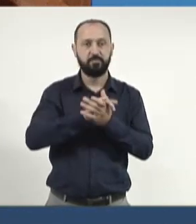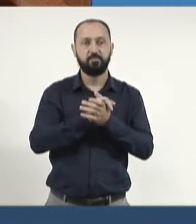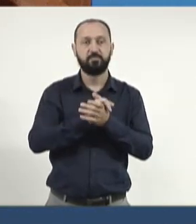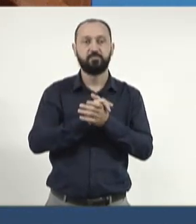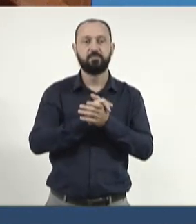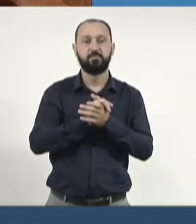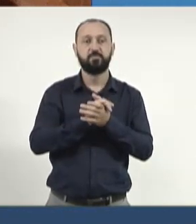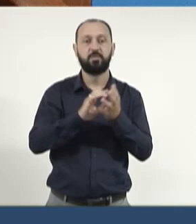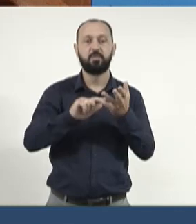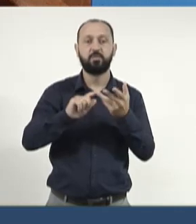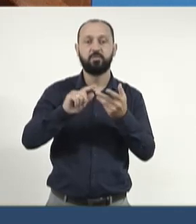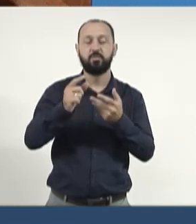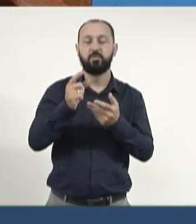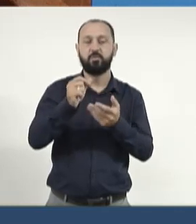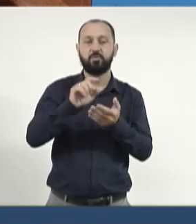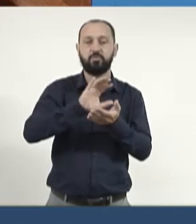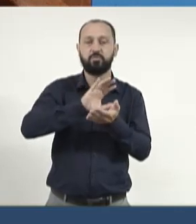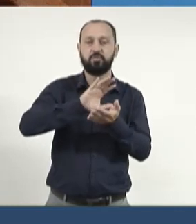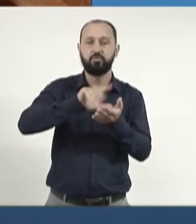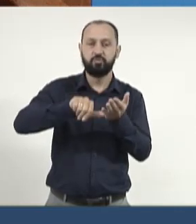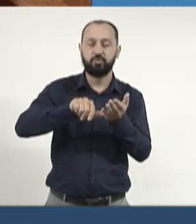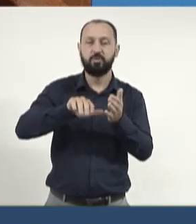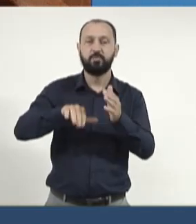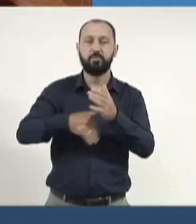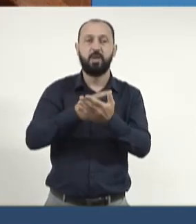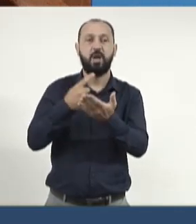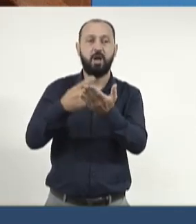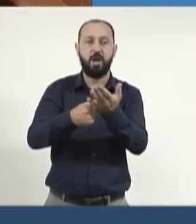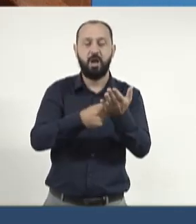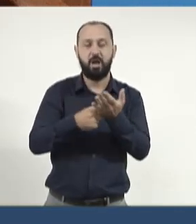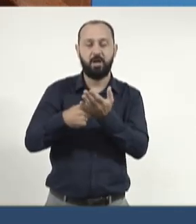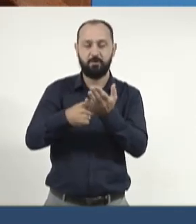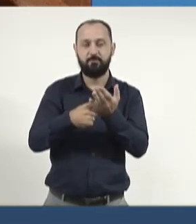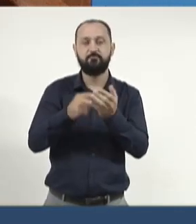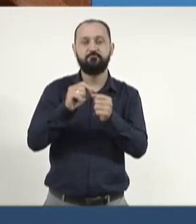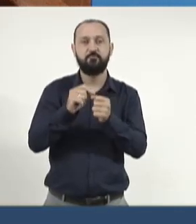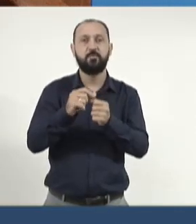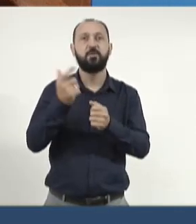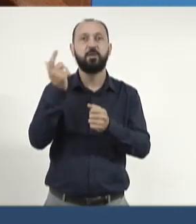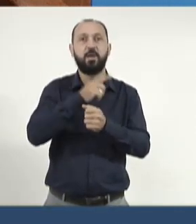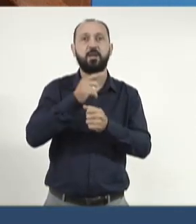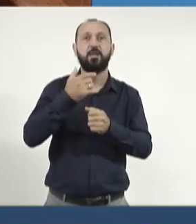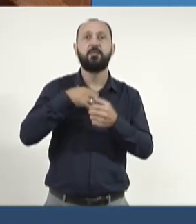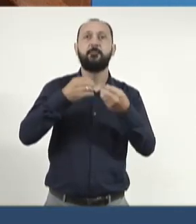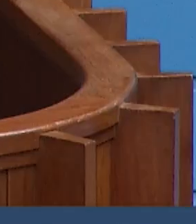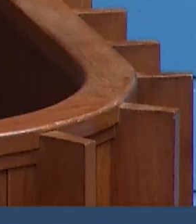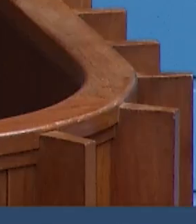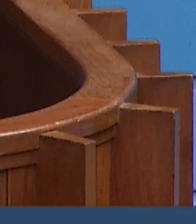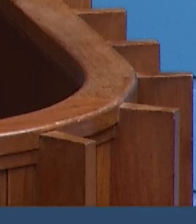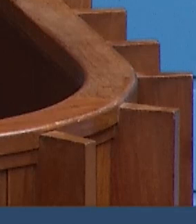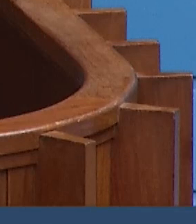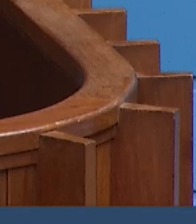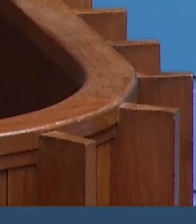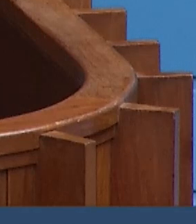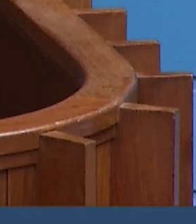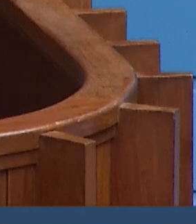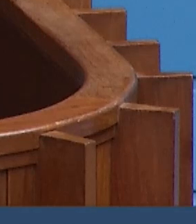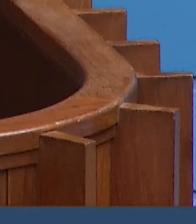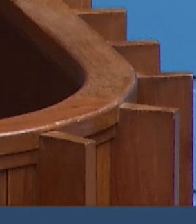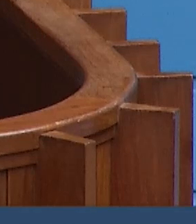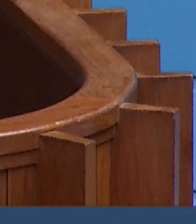todos os tipos de desvios, acordos conchavos, que visam lesar indiretamente o erário,